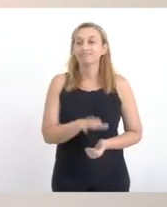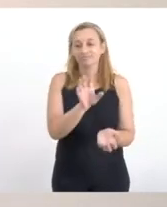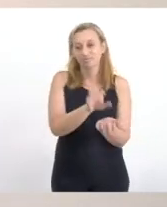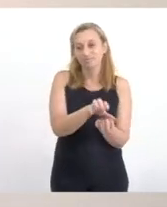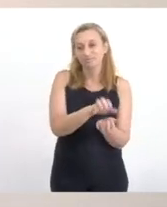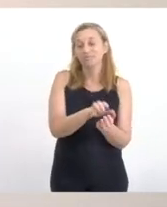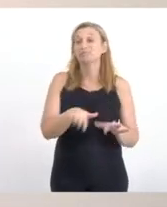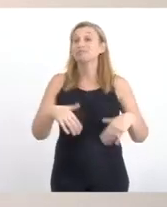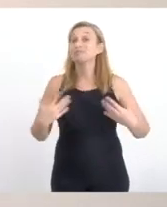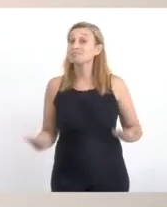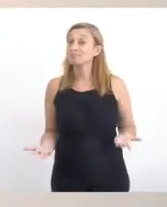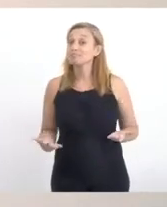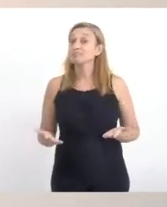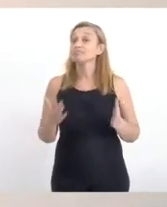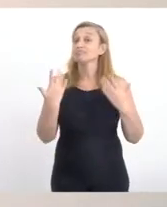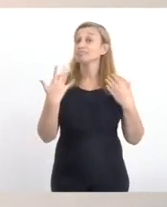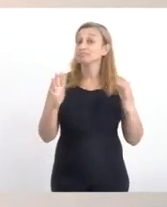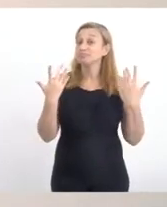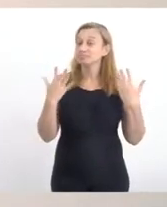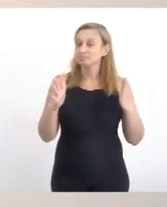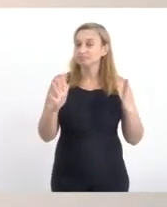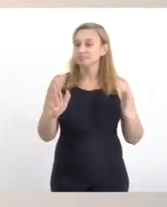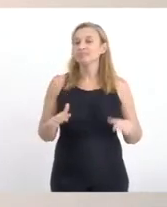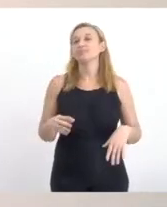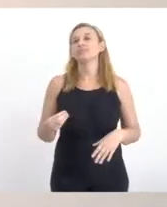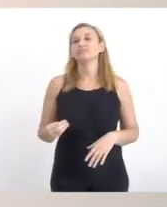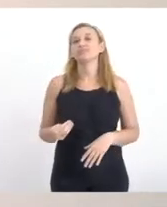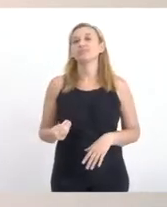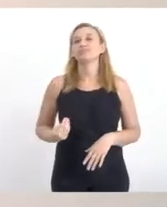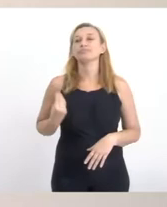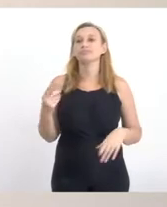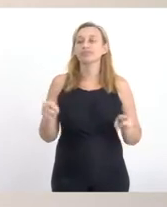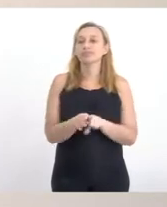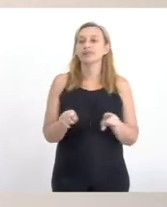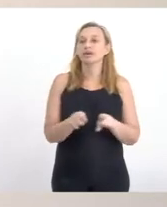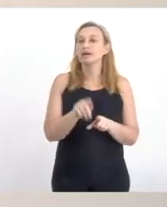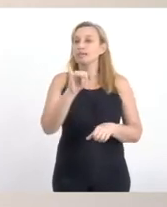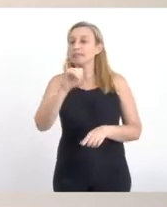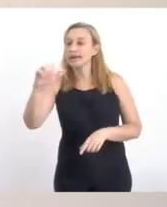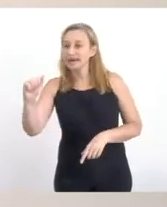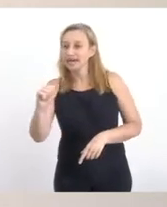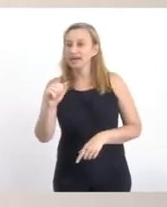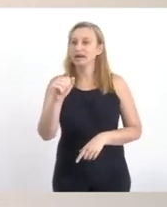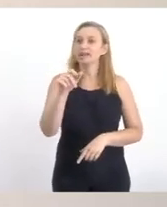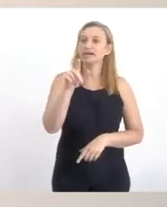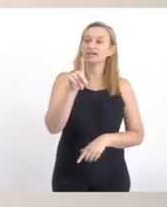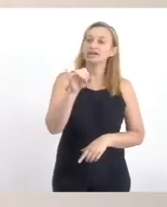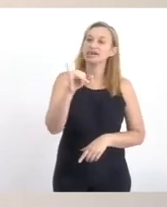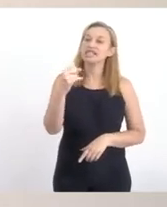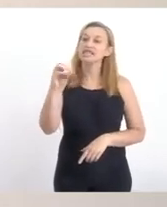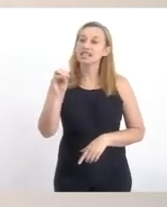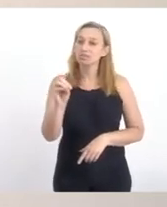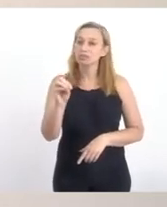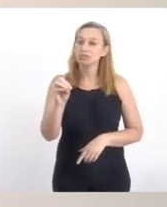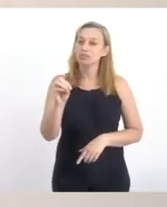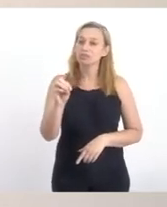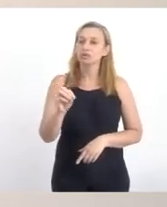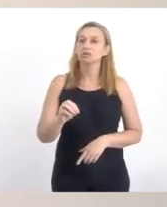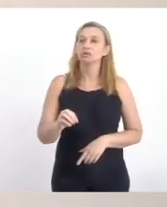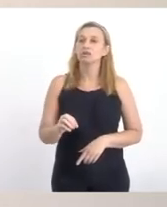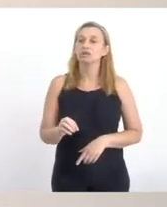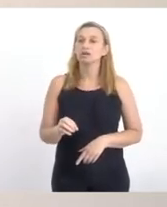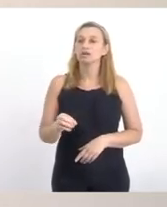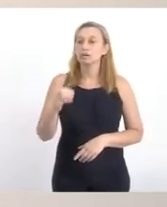jacarezinho então aqui saudades presenças também da Bianca Peçanha e do sei mor Souza